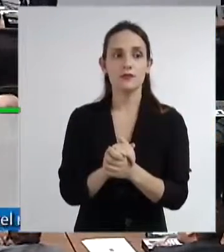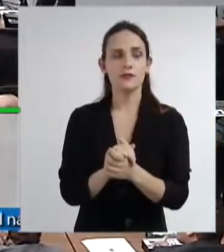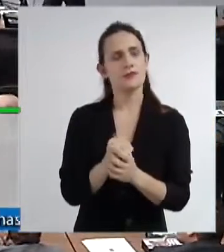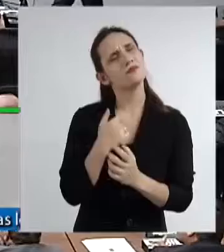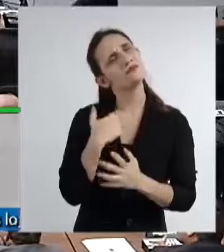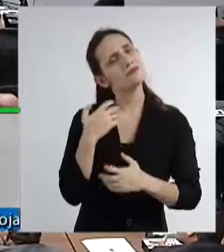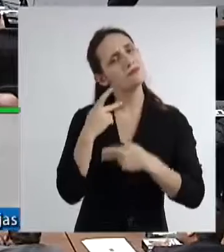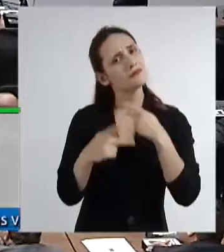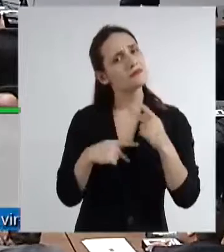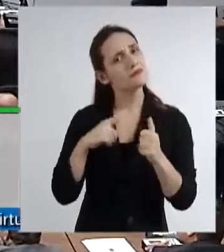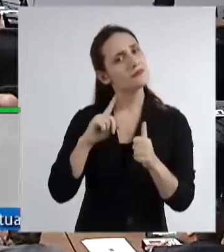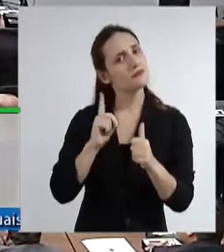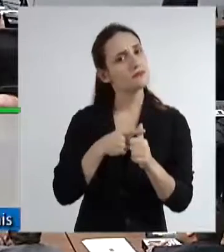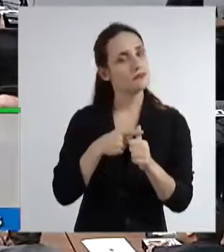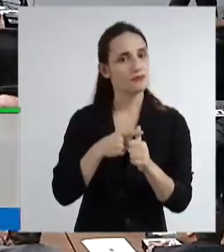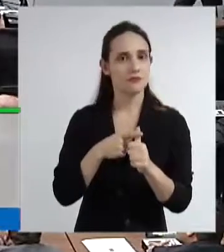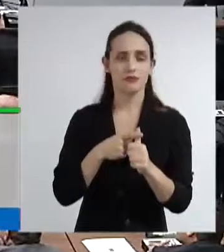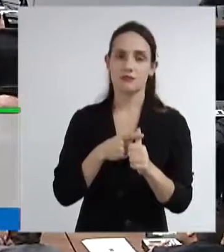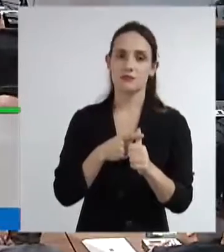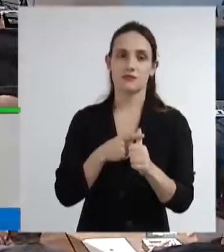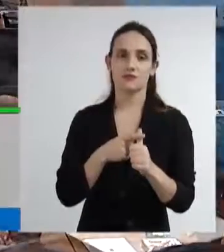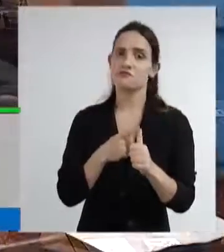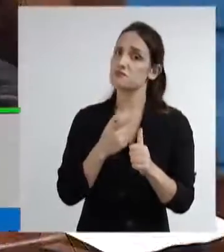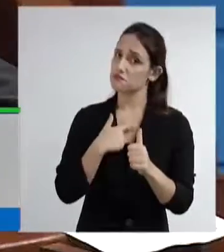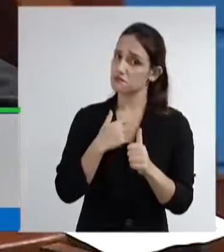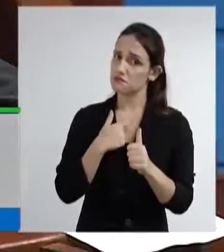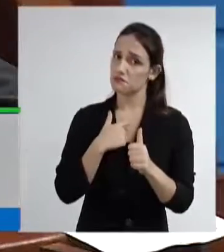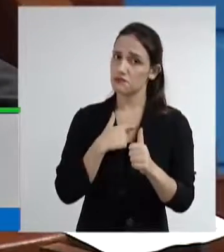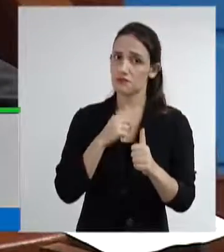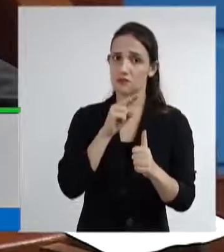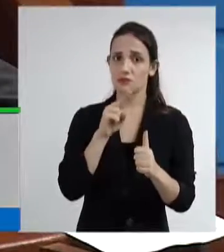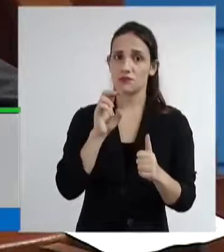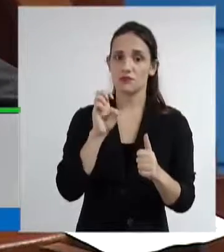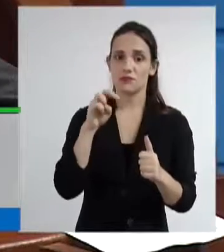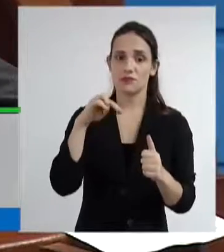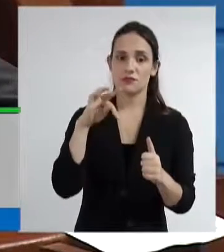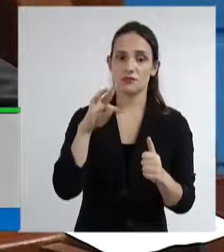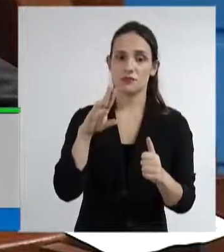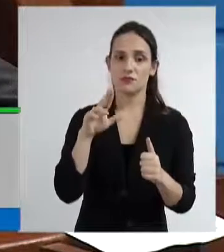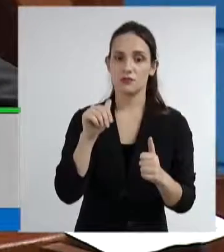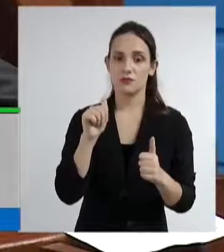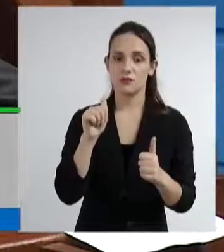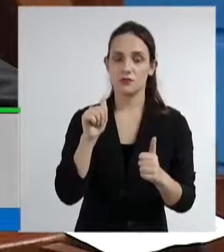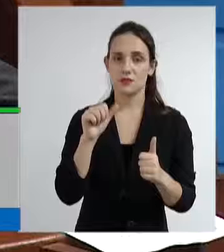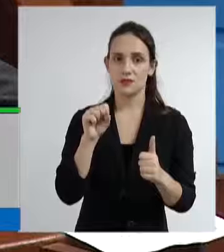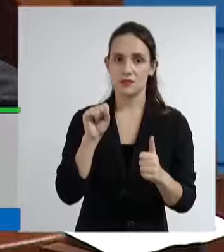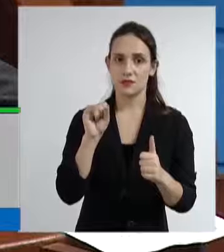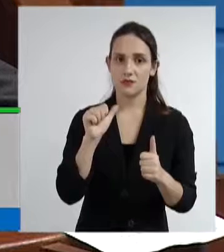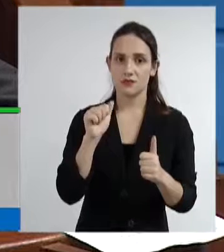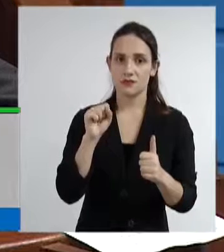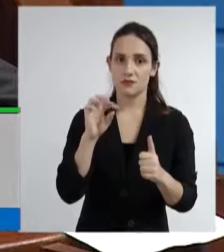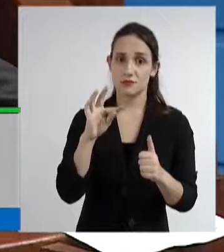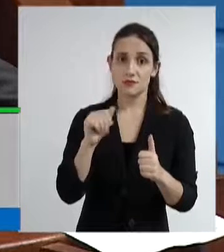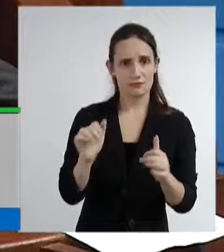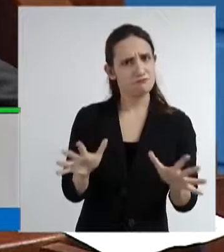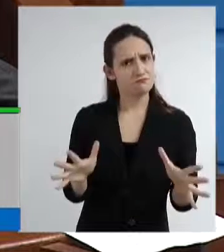Quero dizer, em primeiro lugar, que sou entusiasta do governo Jair Bolsonaro.